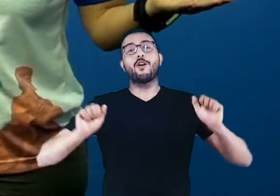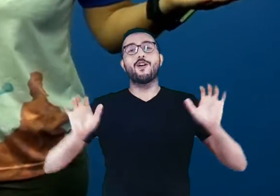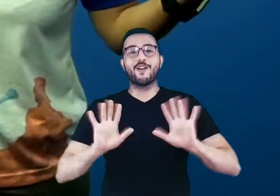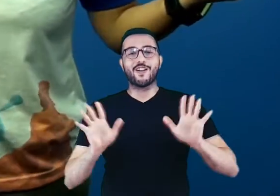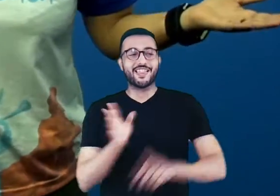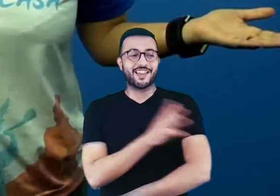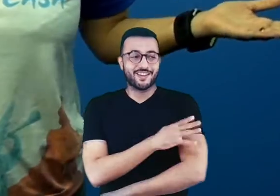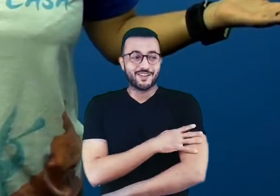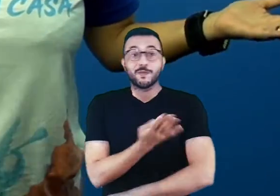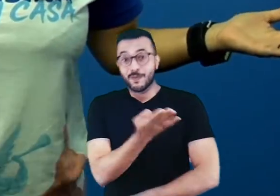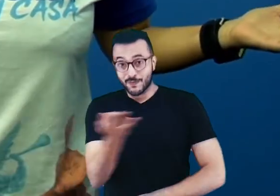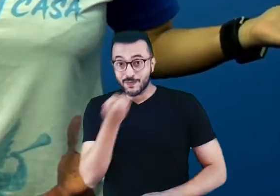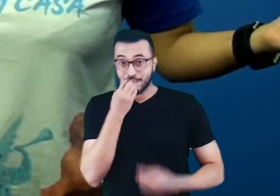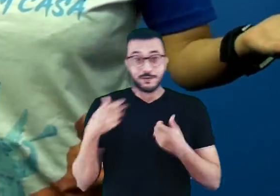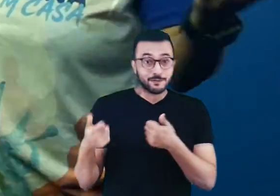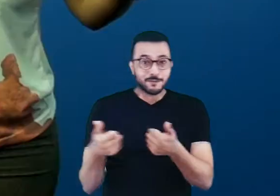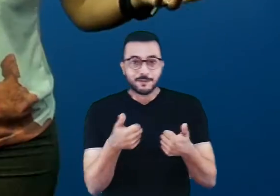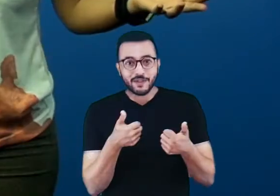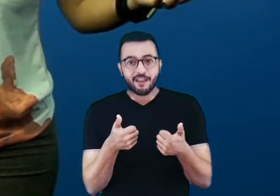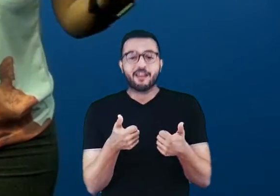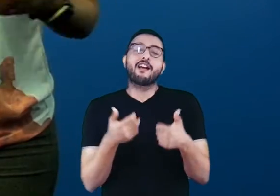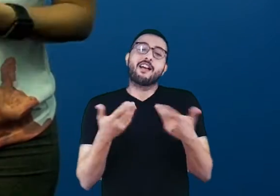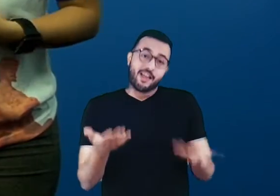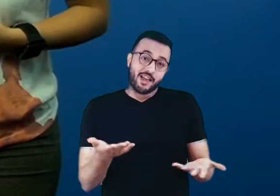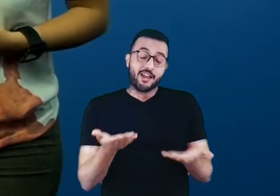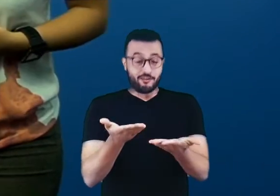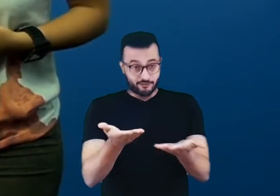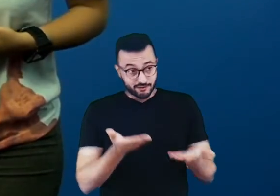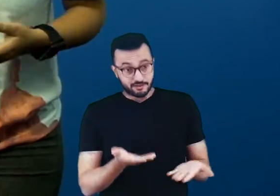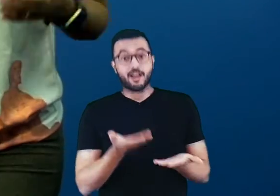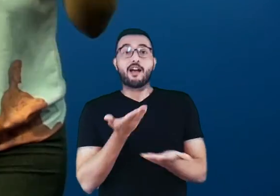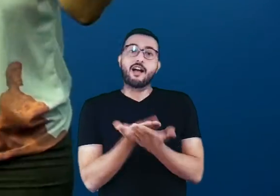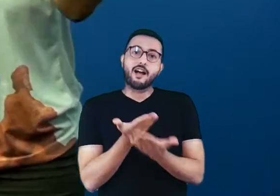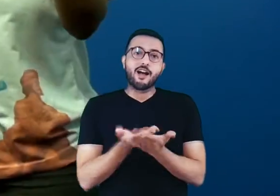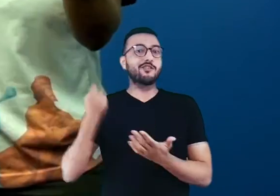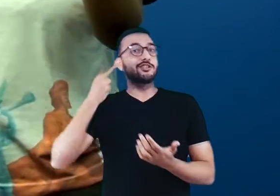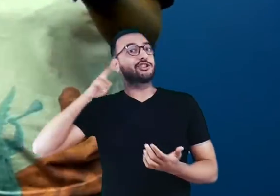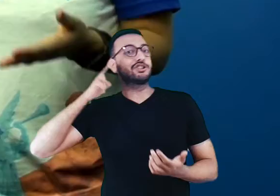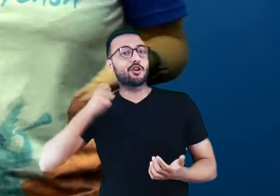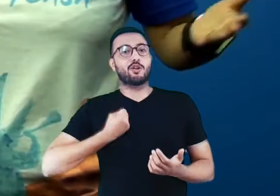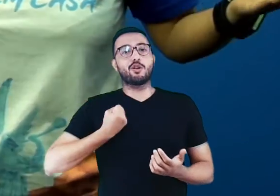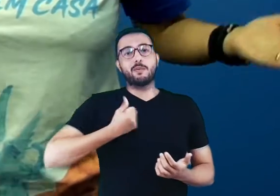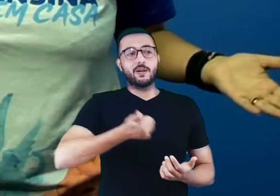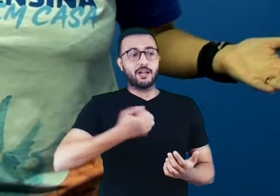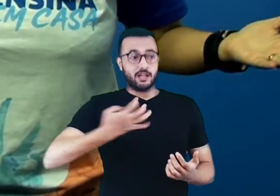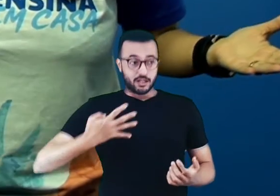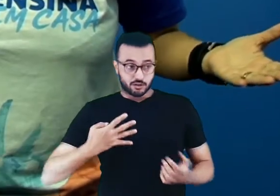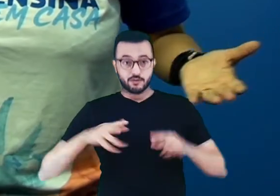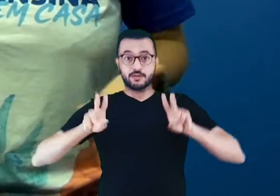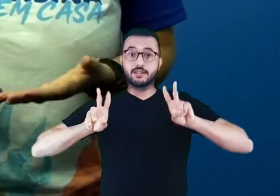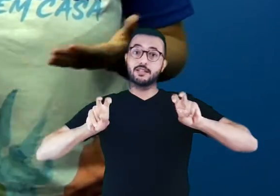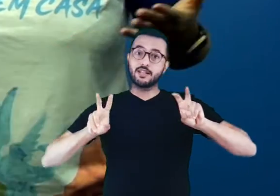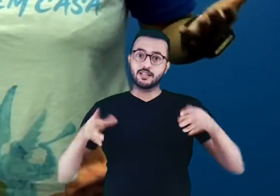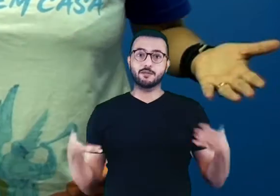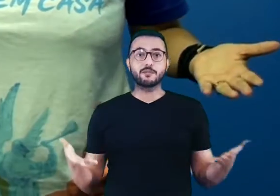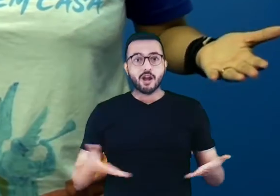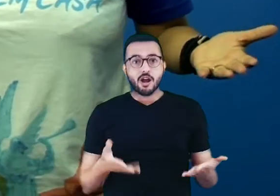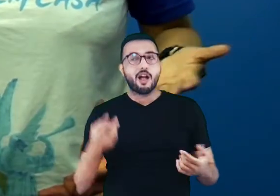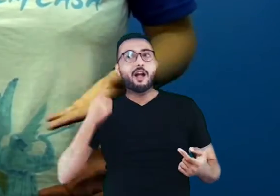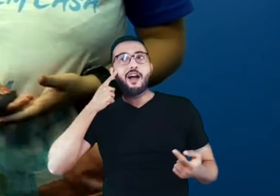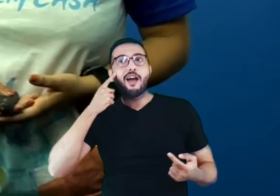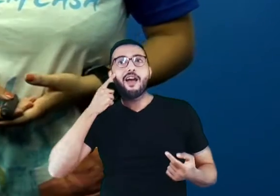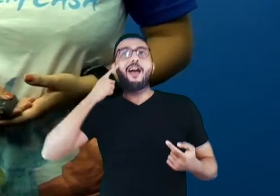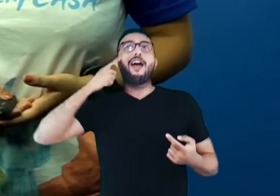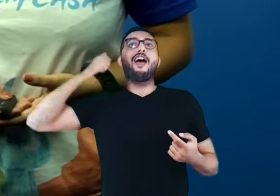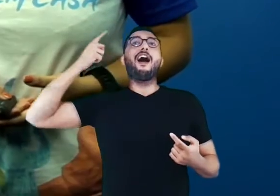Olá, quarto ano, tudo bem com vocês? Convido-os a mais uma aula de História, de número 14, e o tema de hoje é